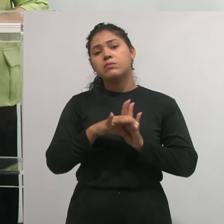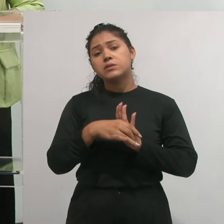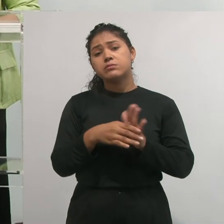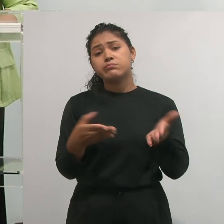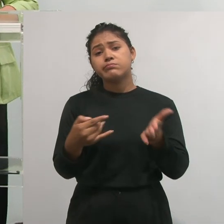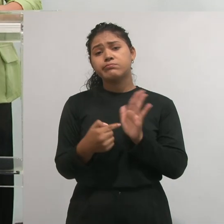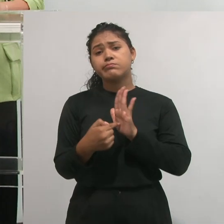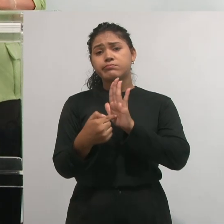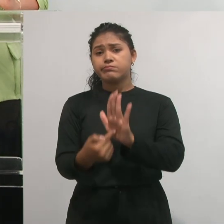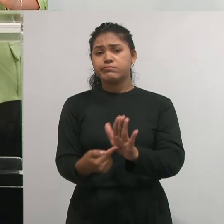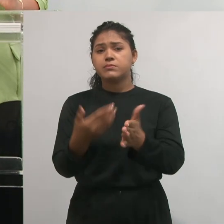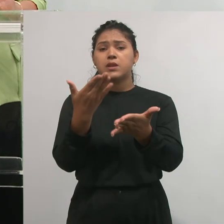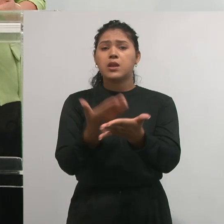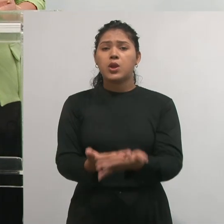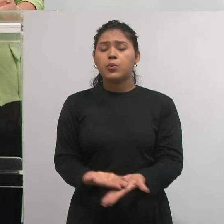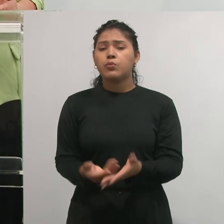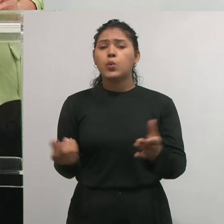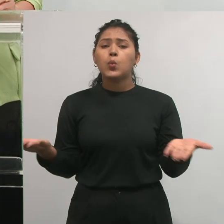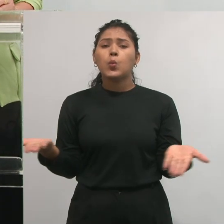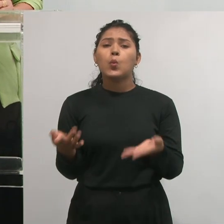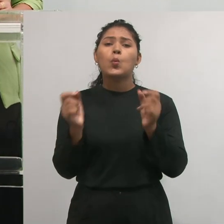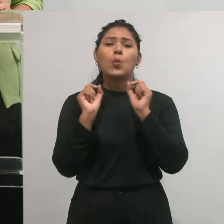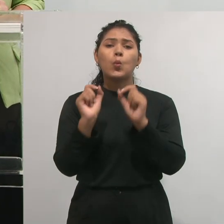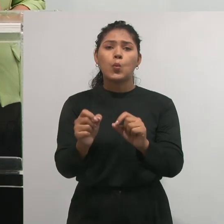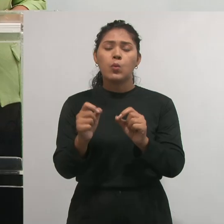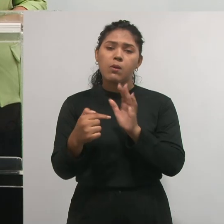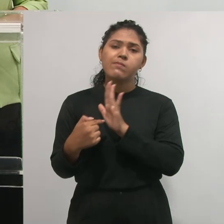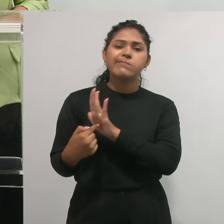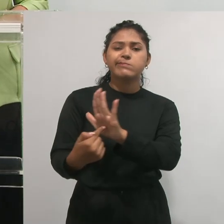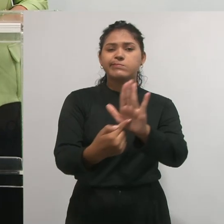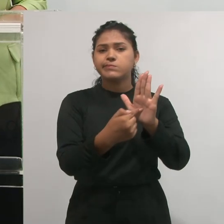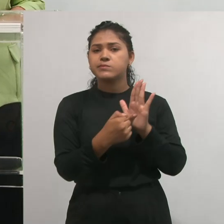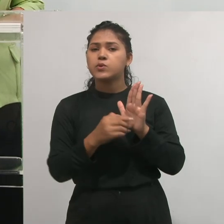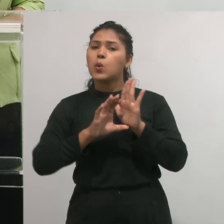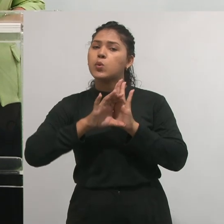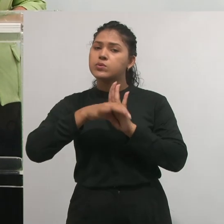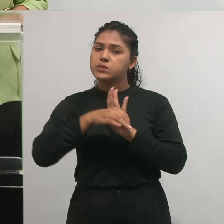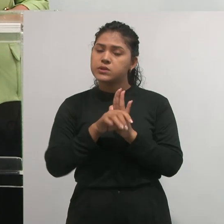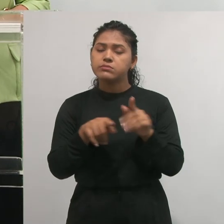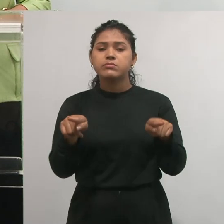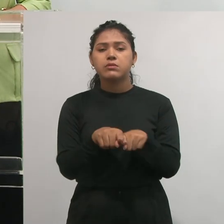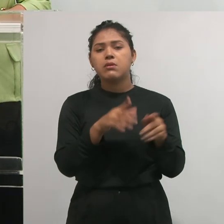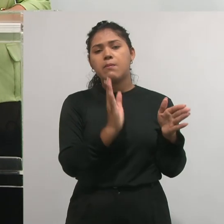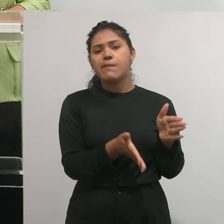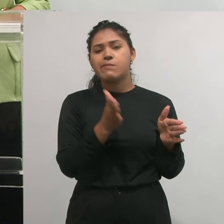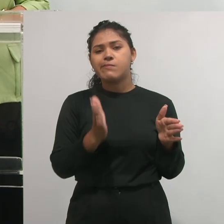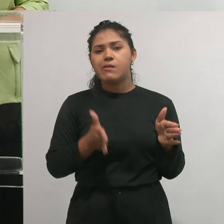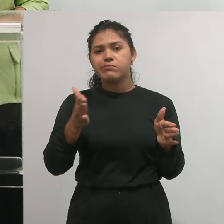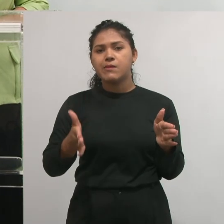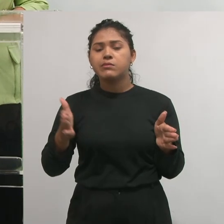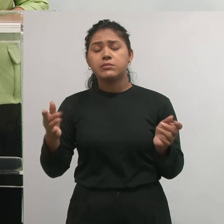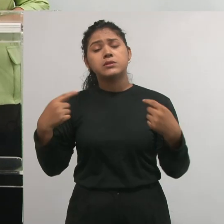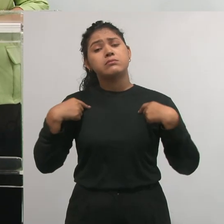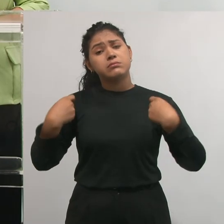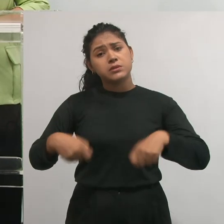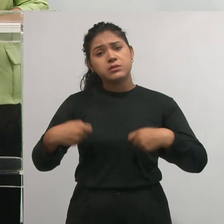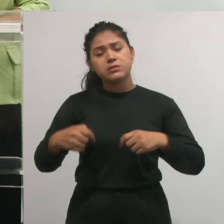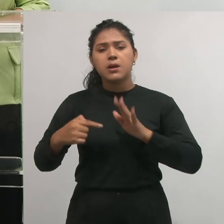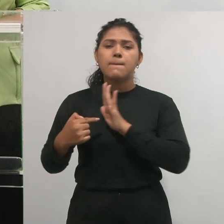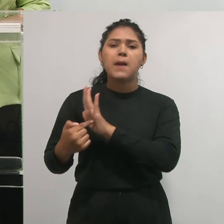apresentando aqui. Então, nessa aula, a gente está trazendo conceitos, categorias que precisam